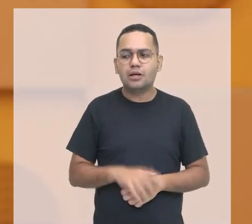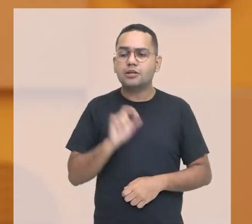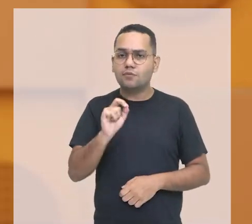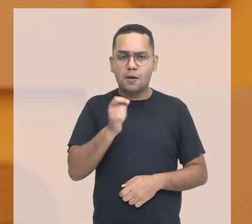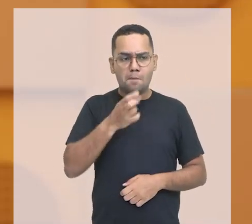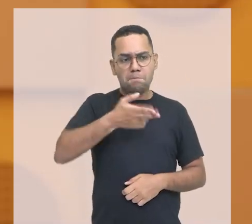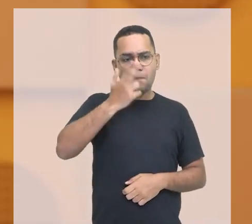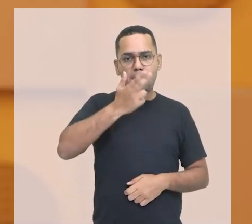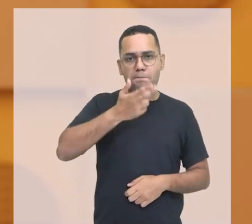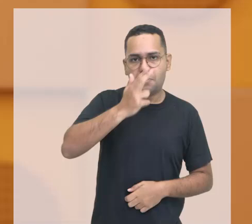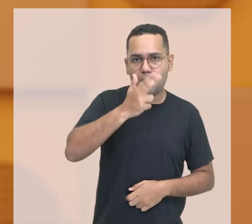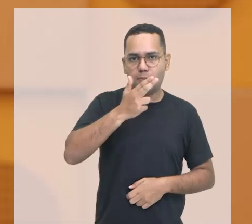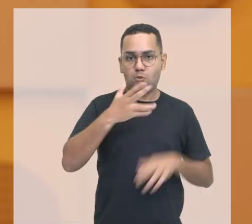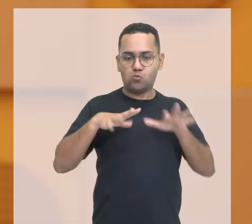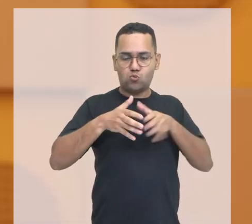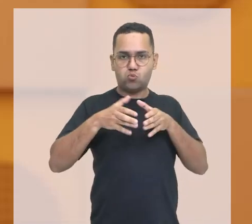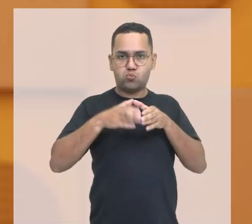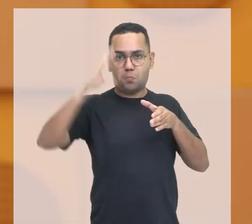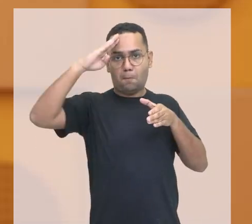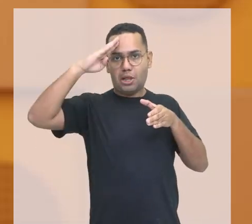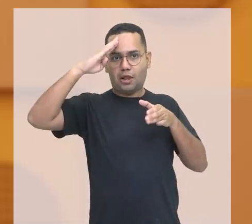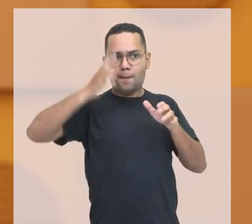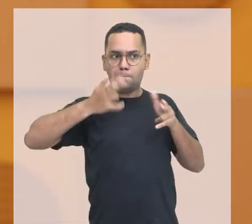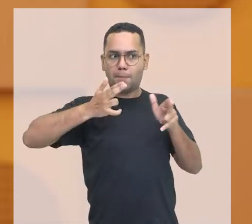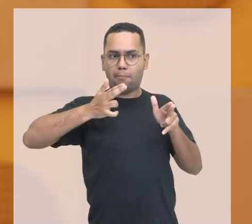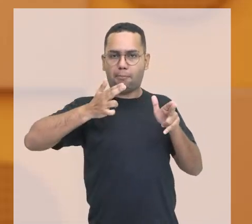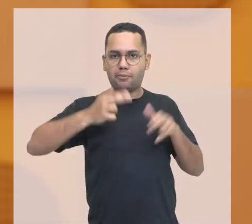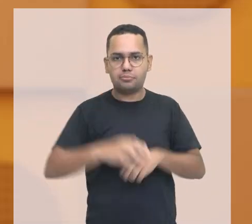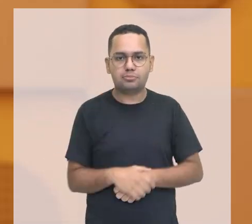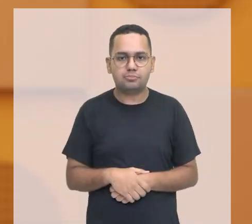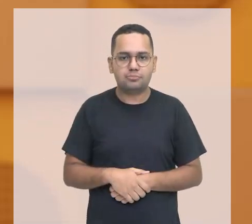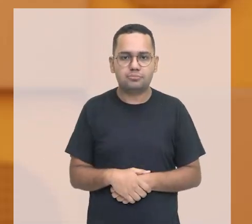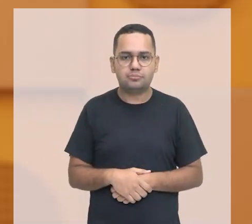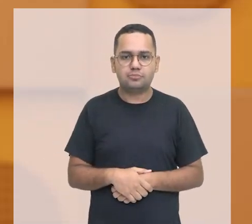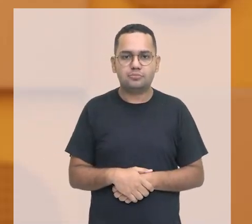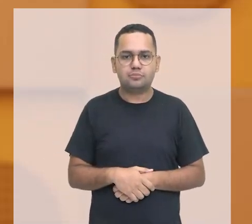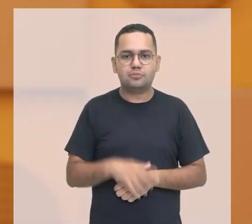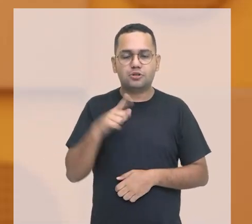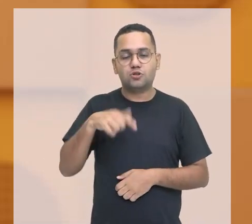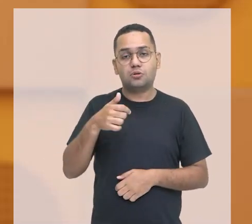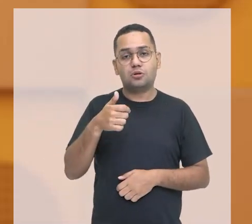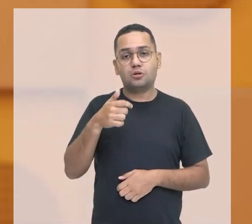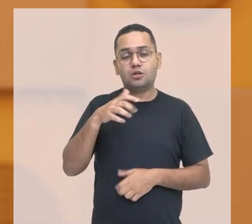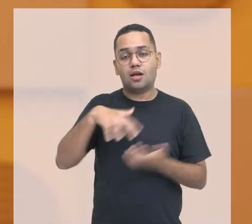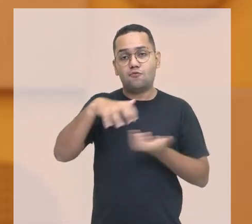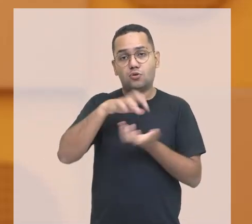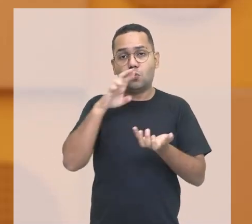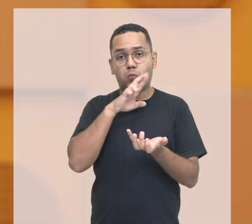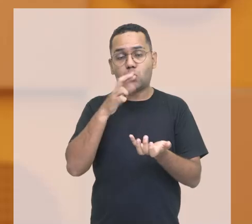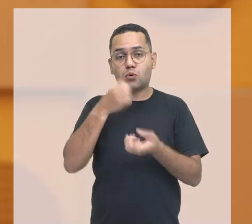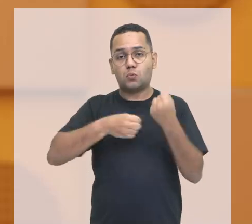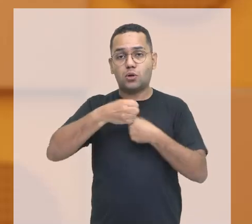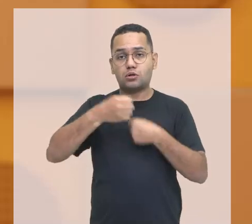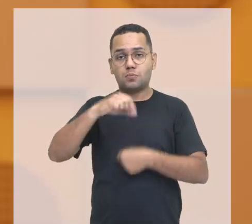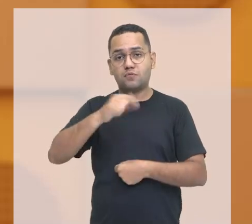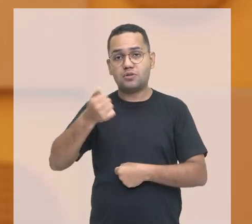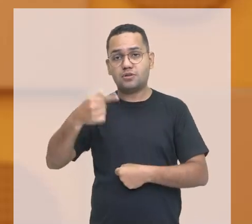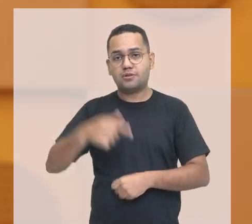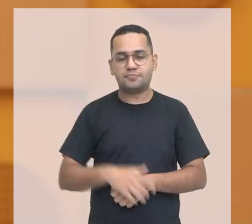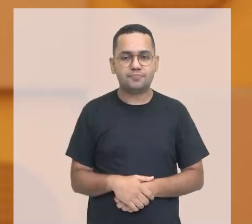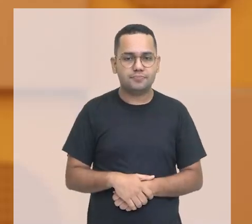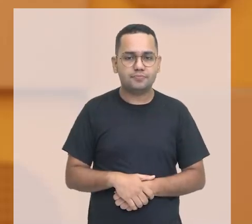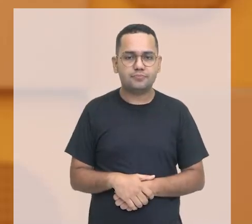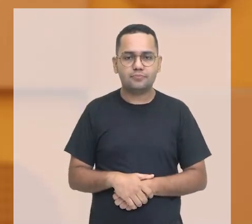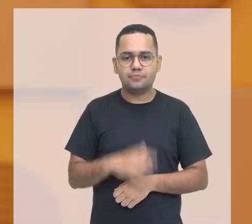fuzilado ali por um pilotão ligado ali à Revolução Russa de 1917. E essa execução,